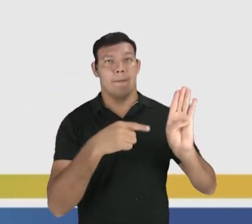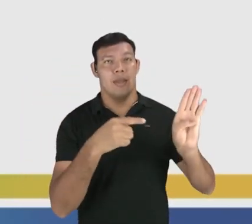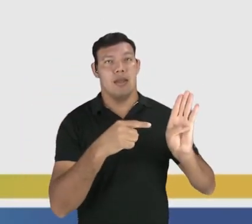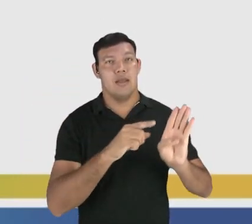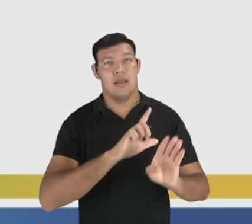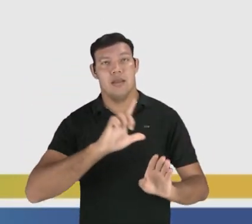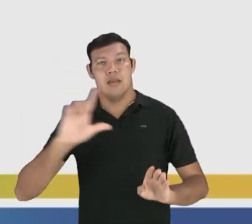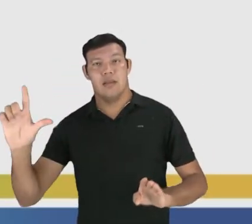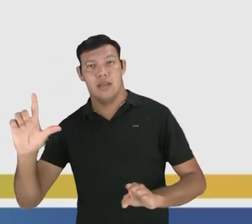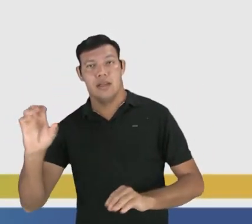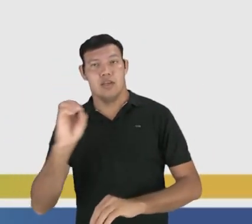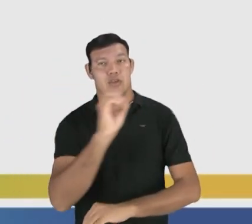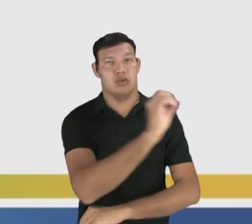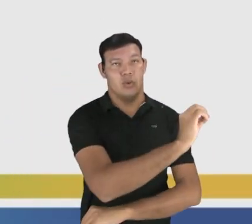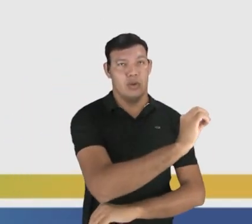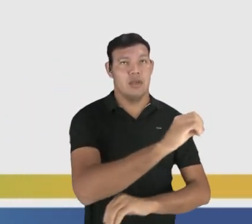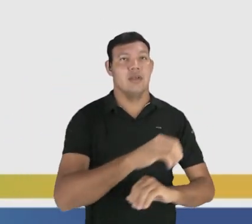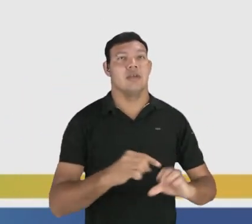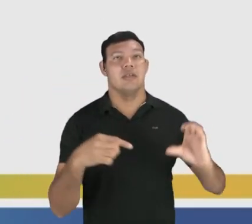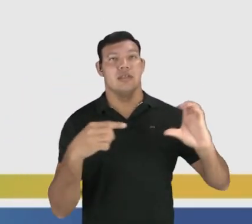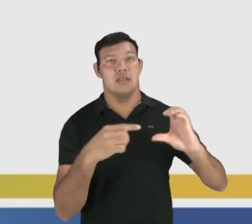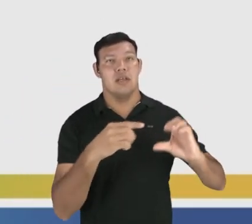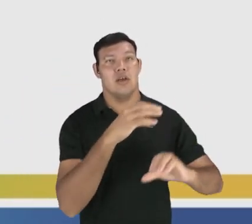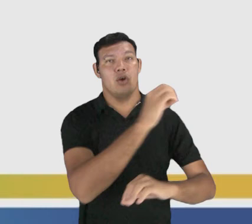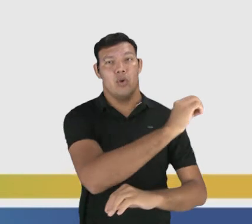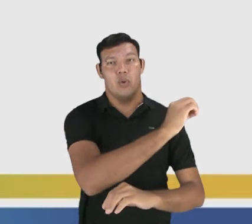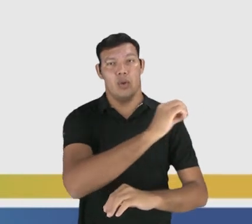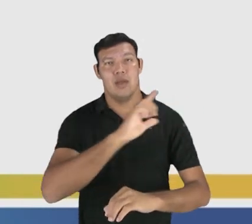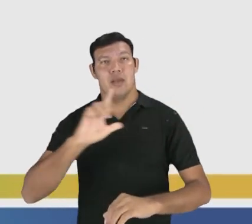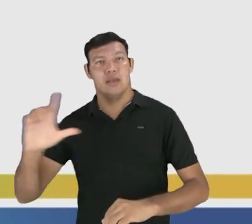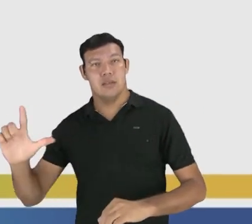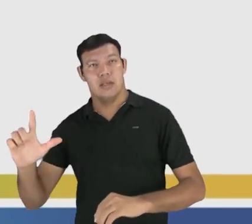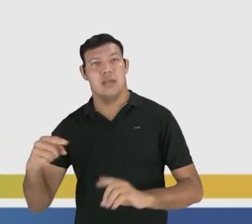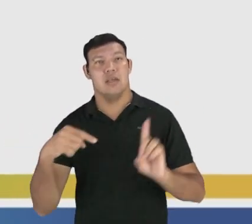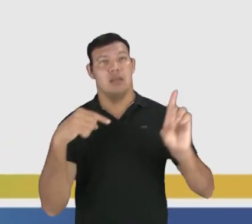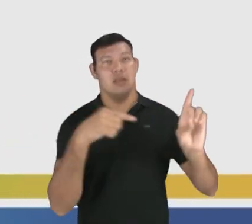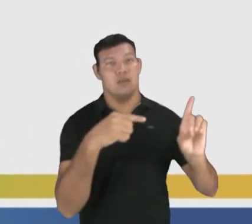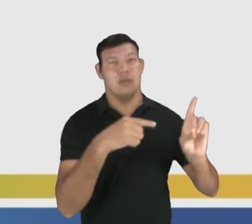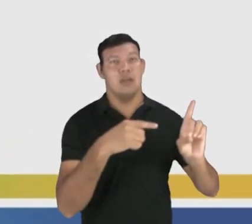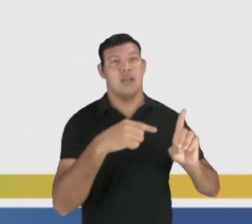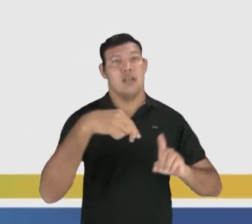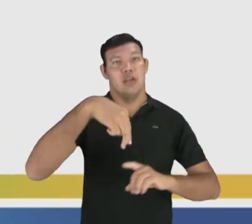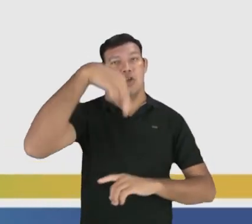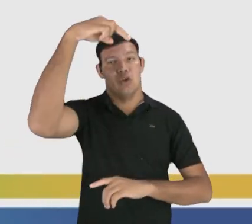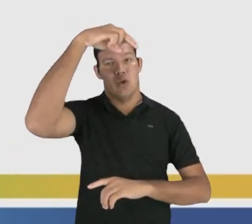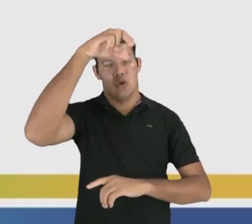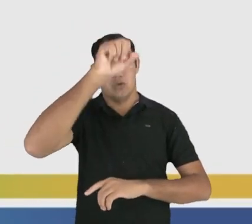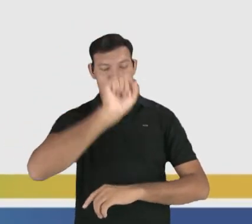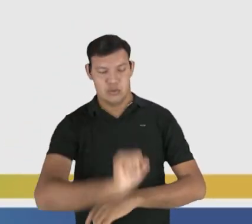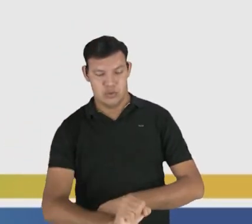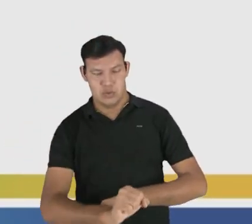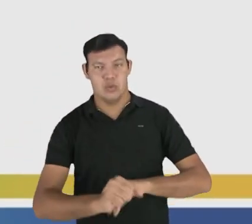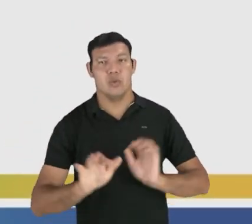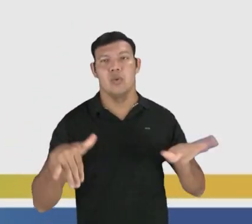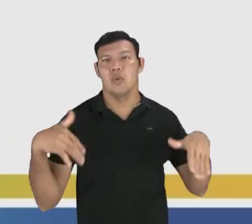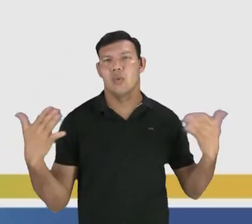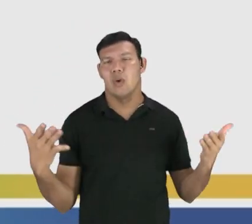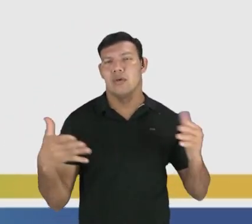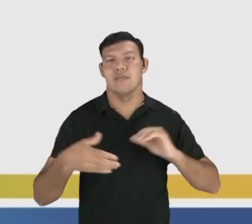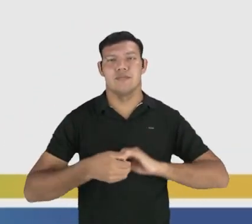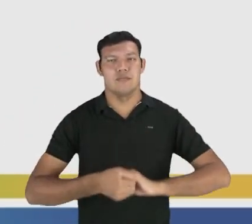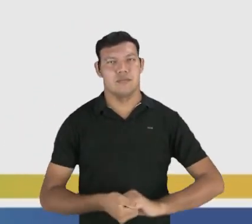C, oeste para leste. Ou letra D, norte para sul. E aí, qual é o sentido